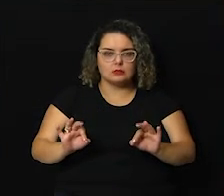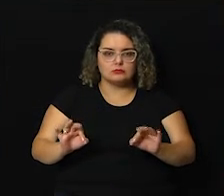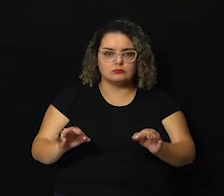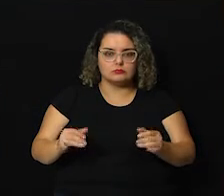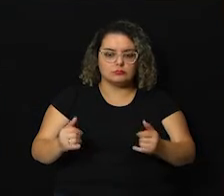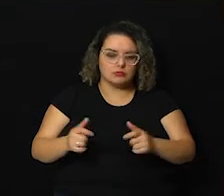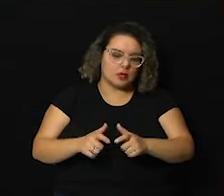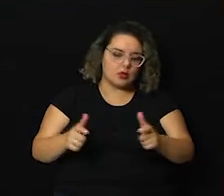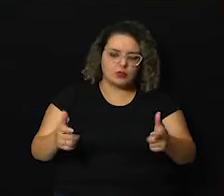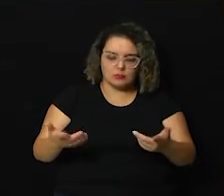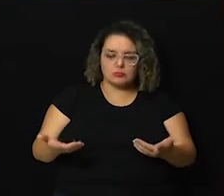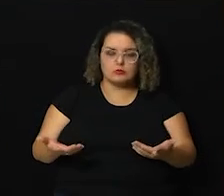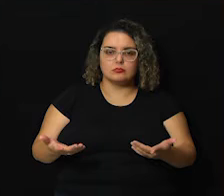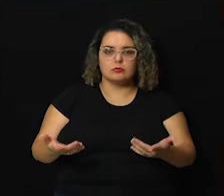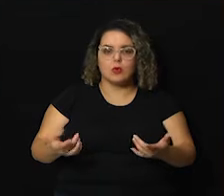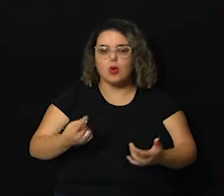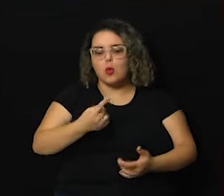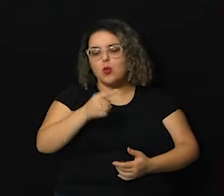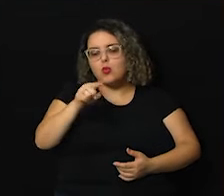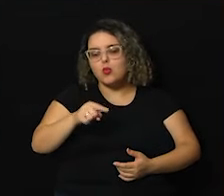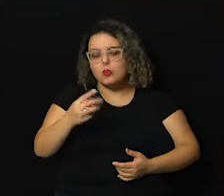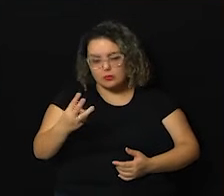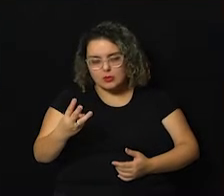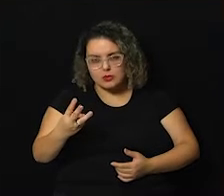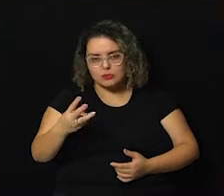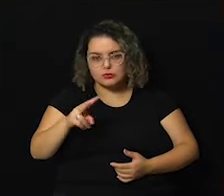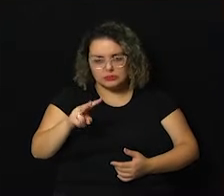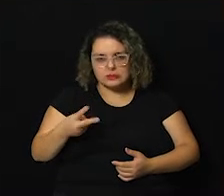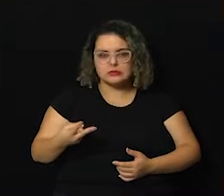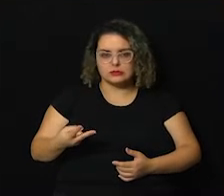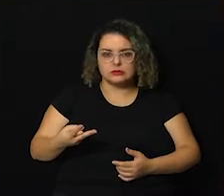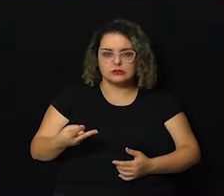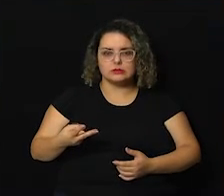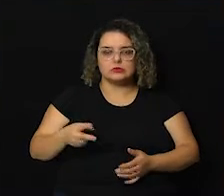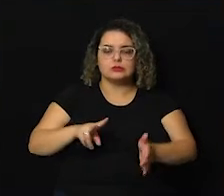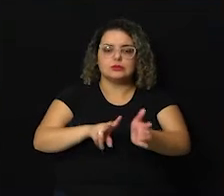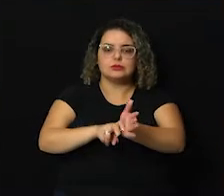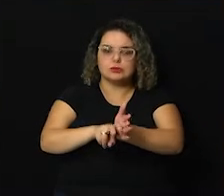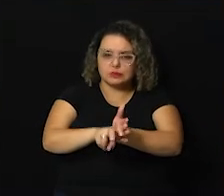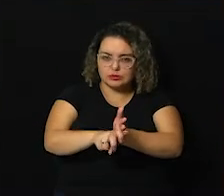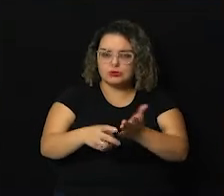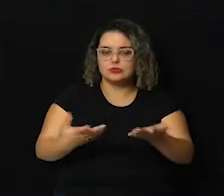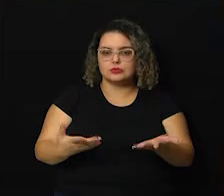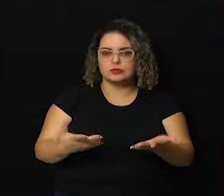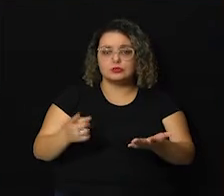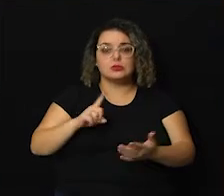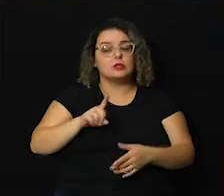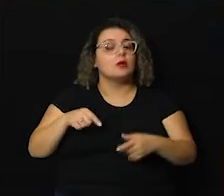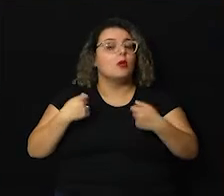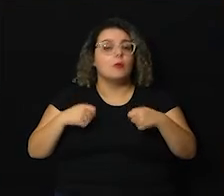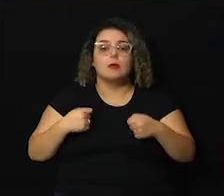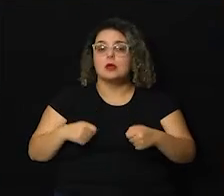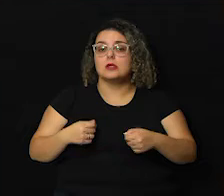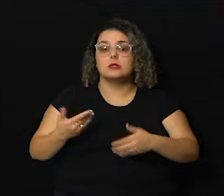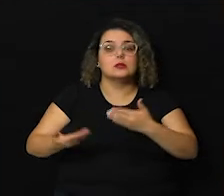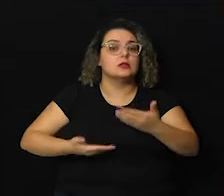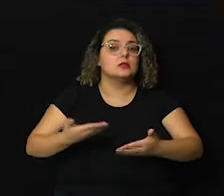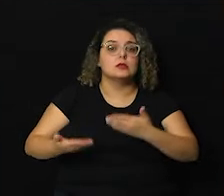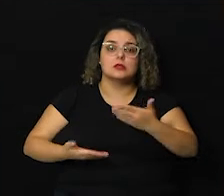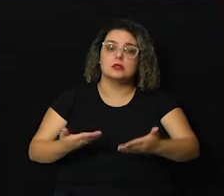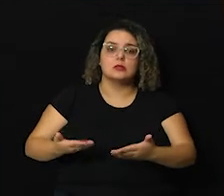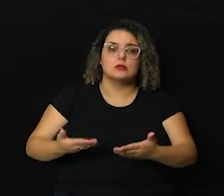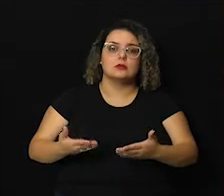boa parte das vezes, eu diria pelo menos um terço das vezes, o diagnóstico é feito numa situação que não é necessário fazer